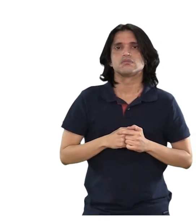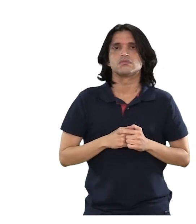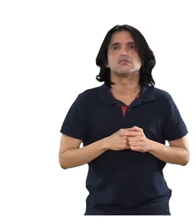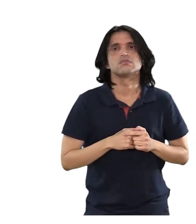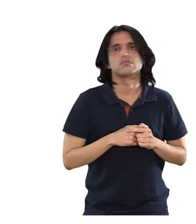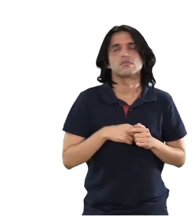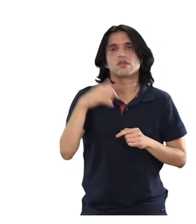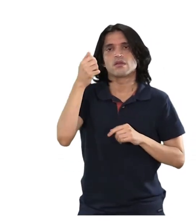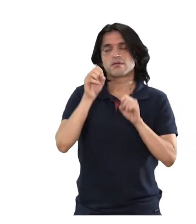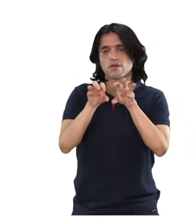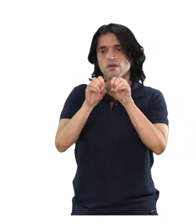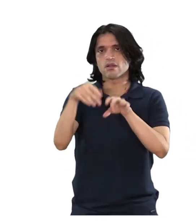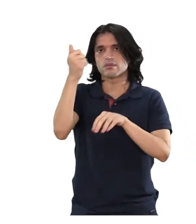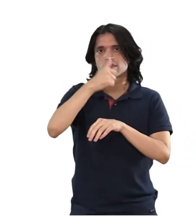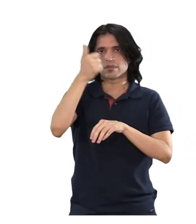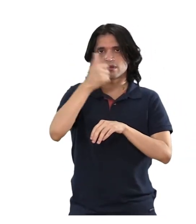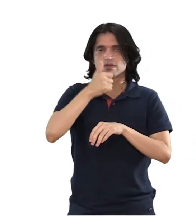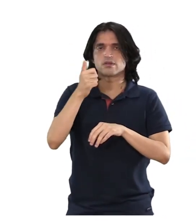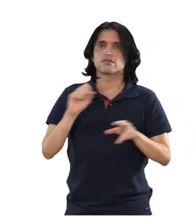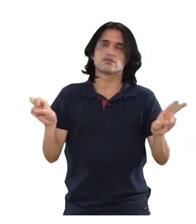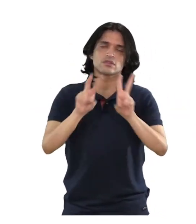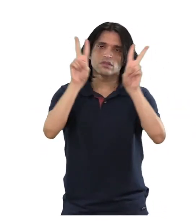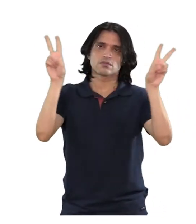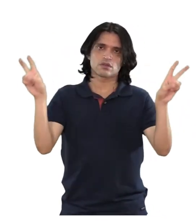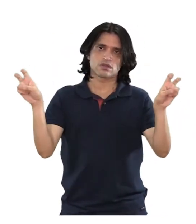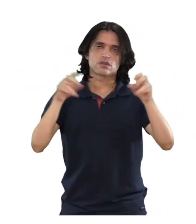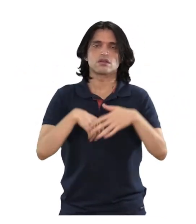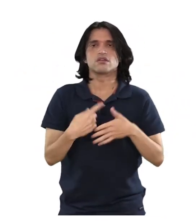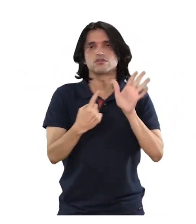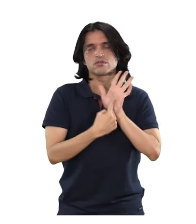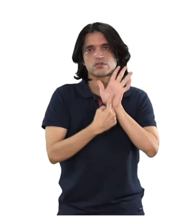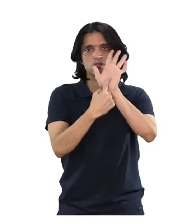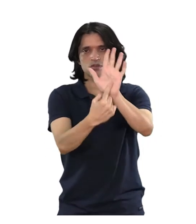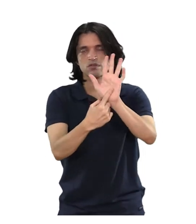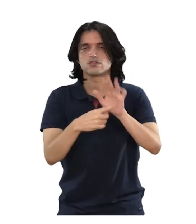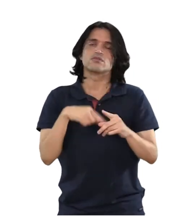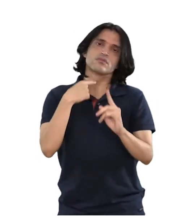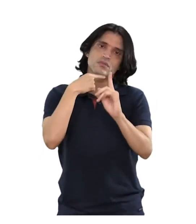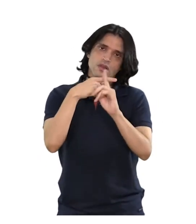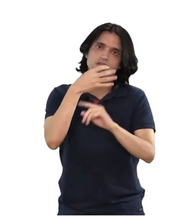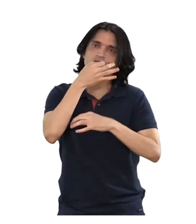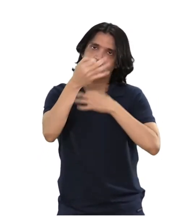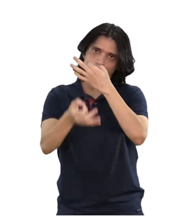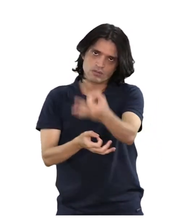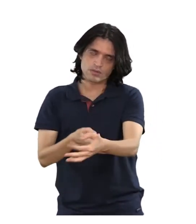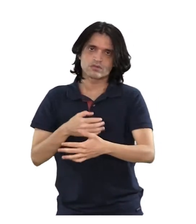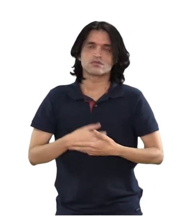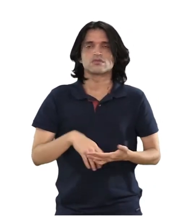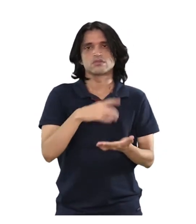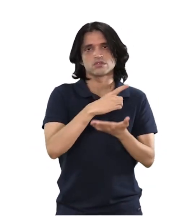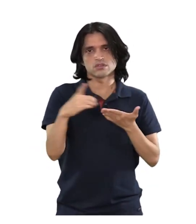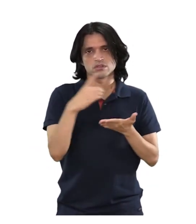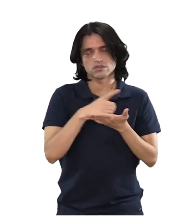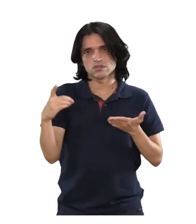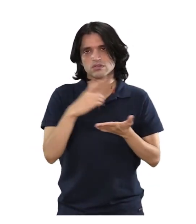Então, em nossa primeira aula, iremos abordar o tema exposições e argumentos. De acordo com o Dicionário Brasileiro de